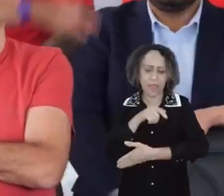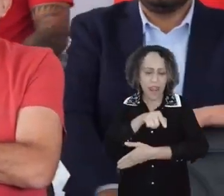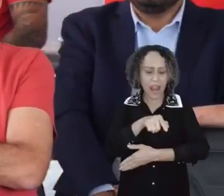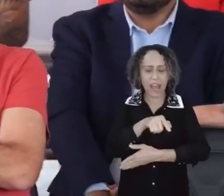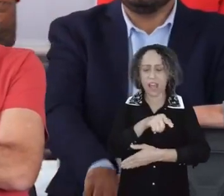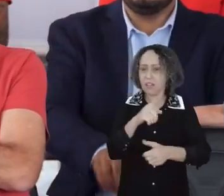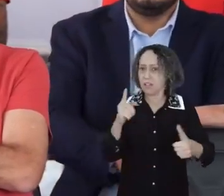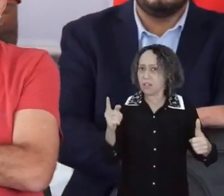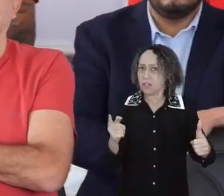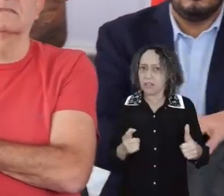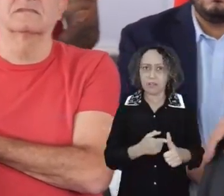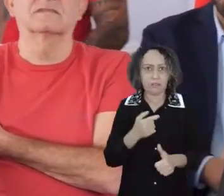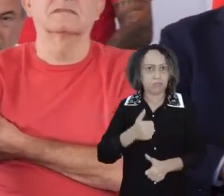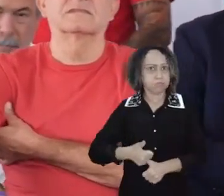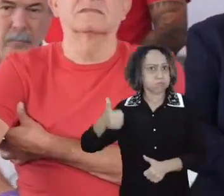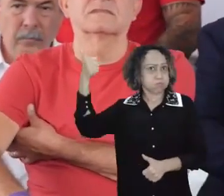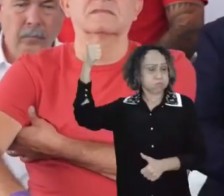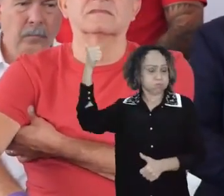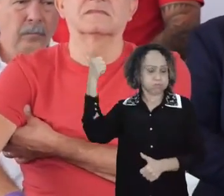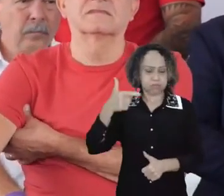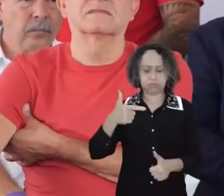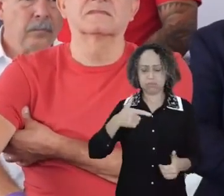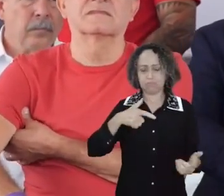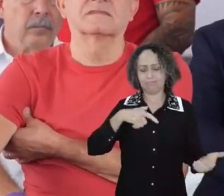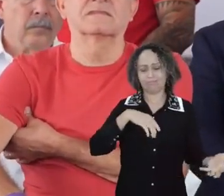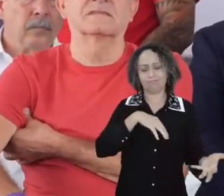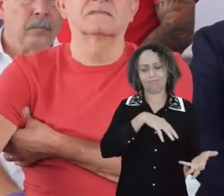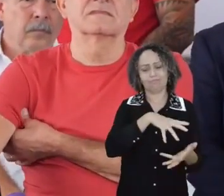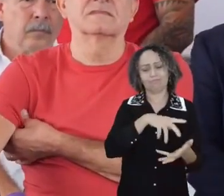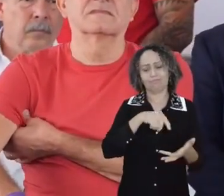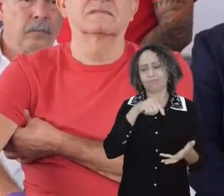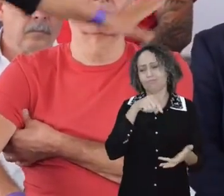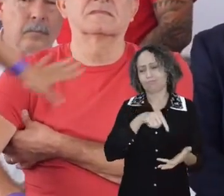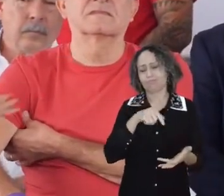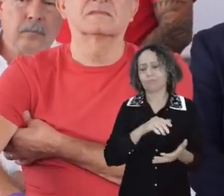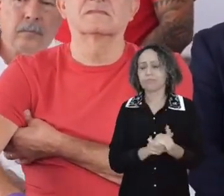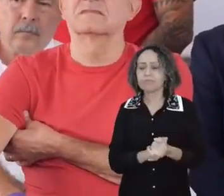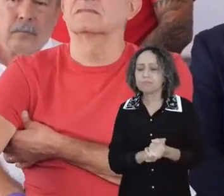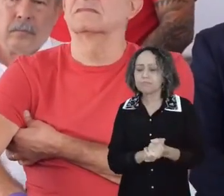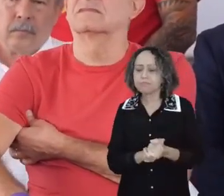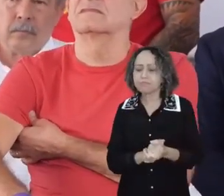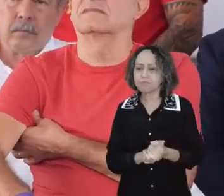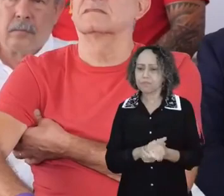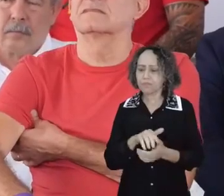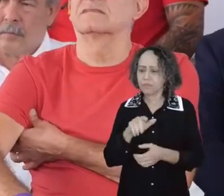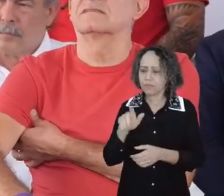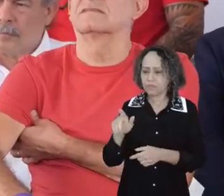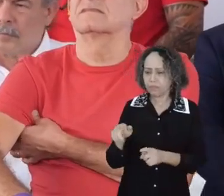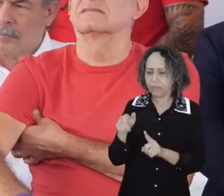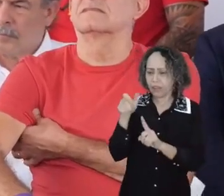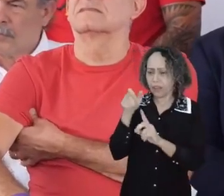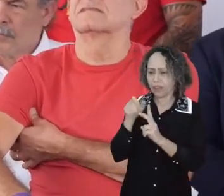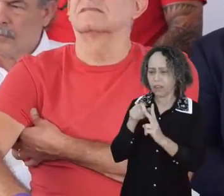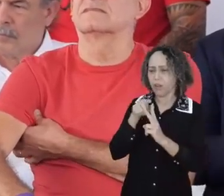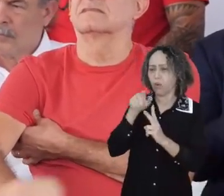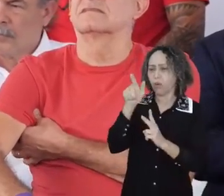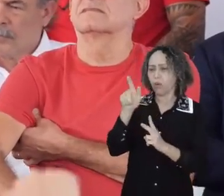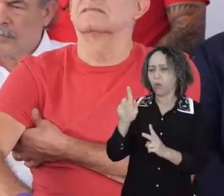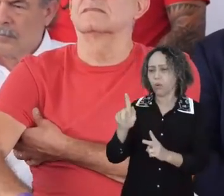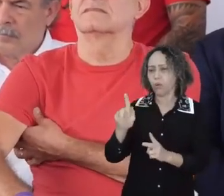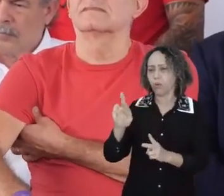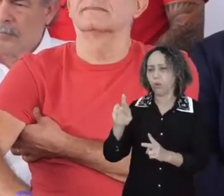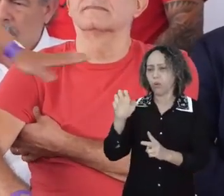Virgílio me ajudaram muito, porque o Lula saiu construindo universidade e Cefet para tudo quanto